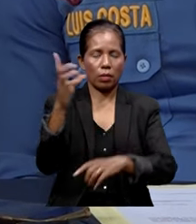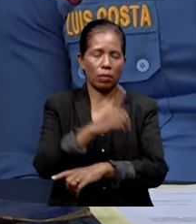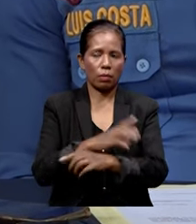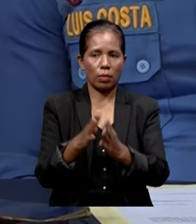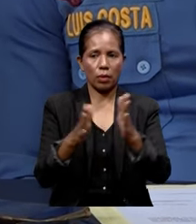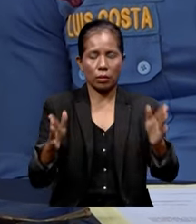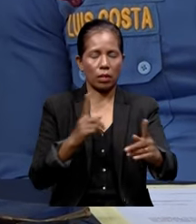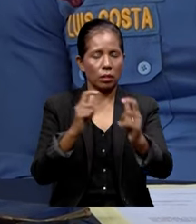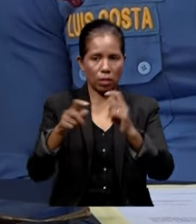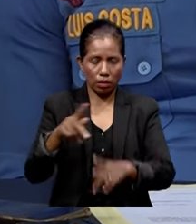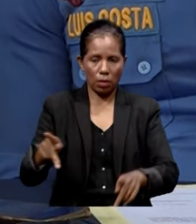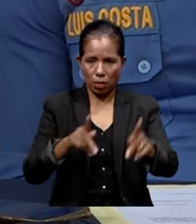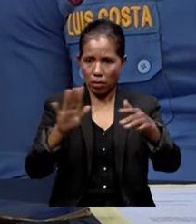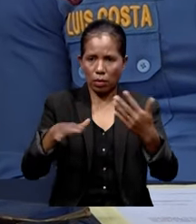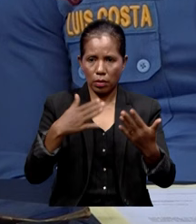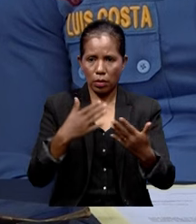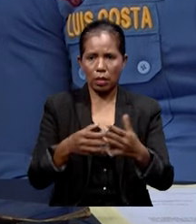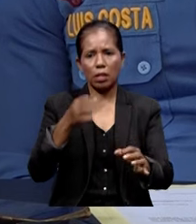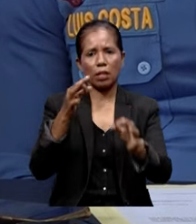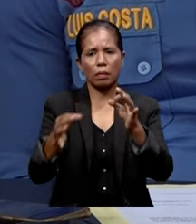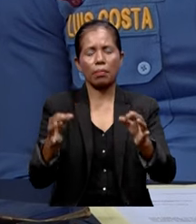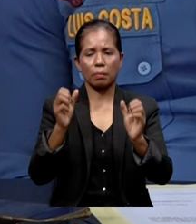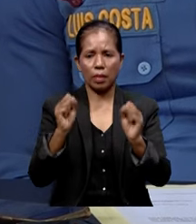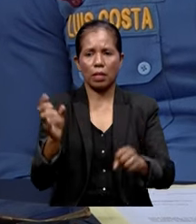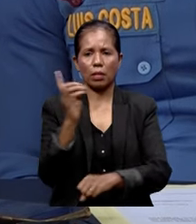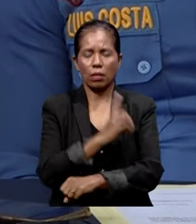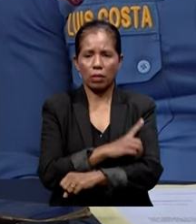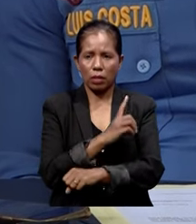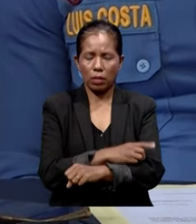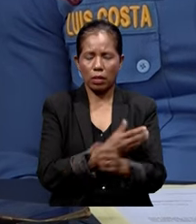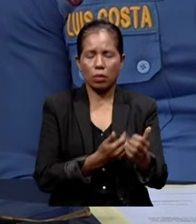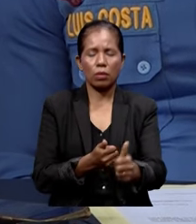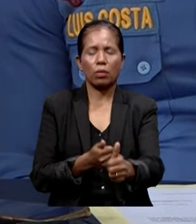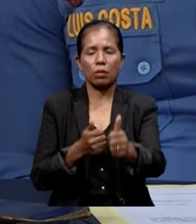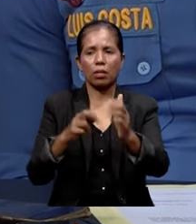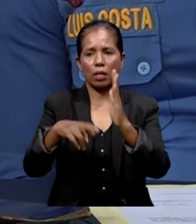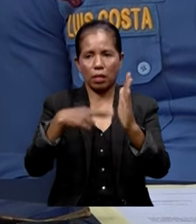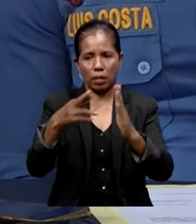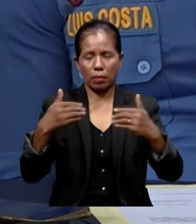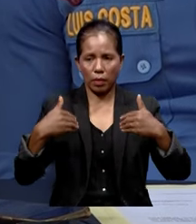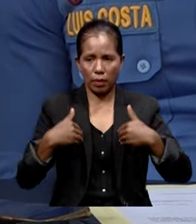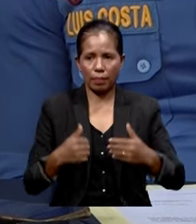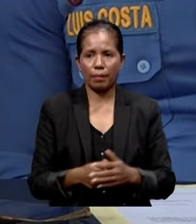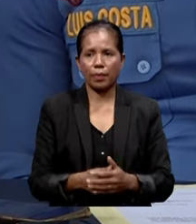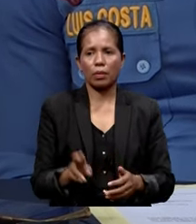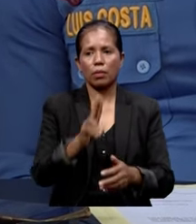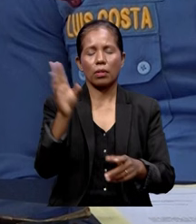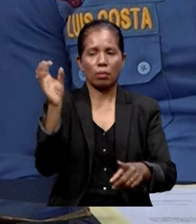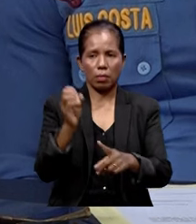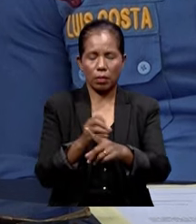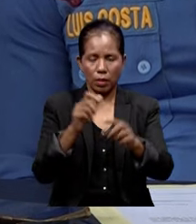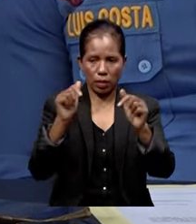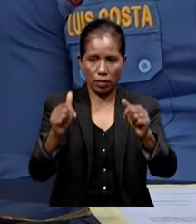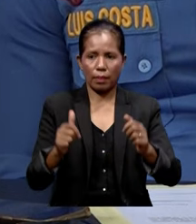bem, para transportes públicos todo, se bele, lor tula passageiros, cumpre regras ne bem aqui. E aproveitamos a oportunidade